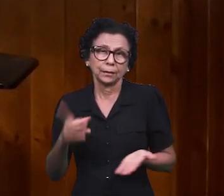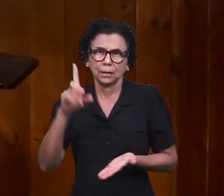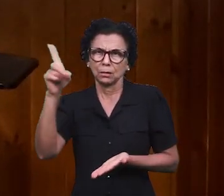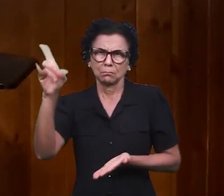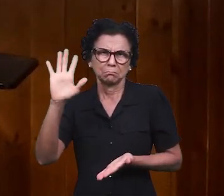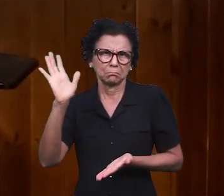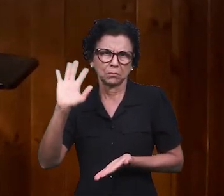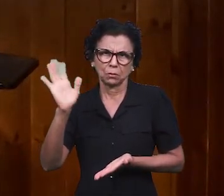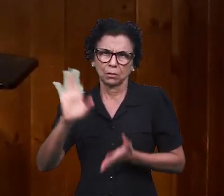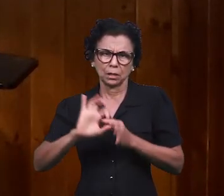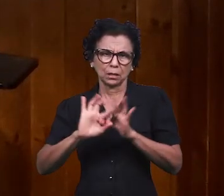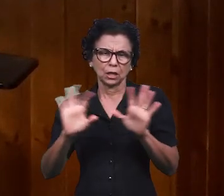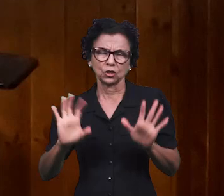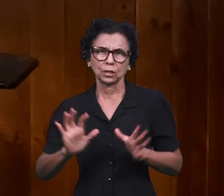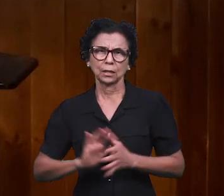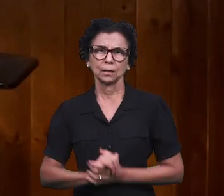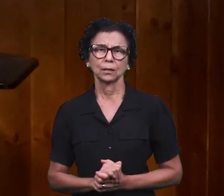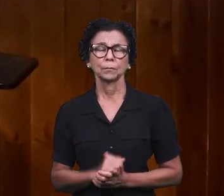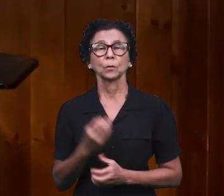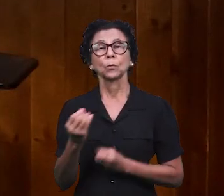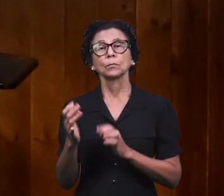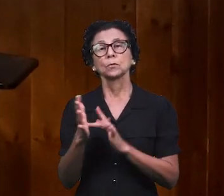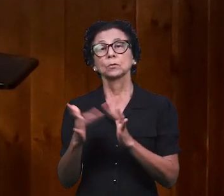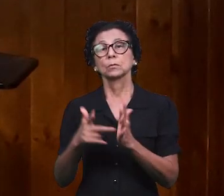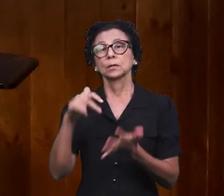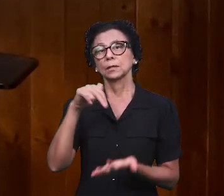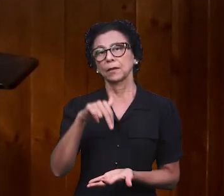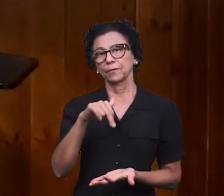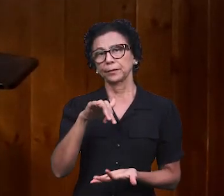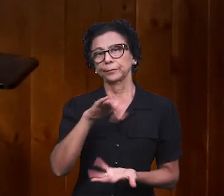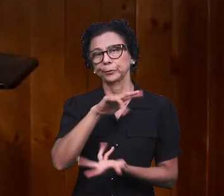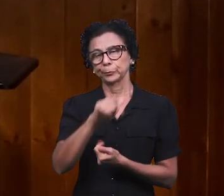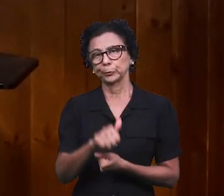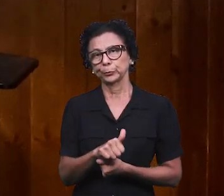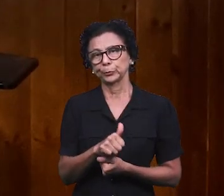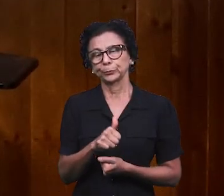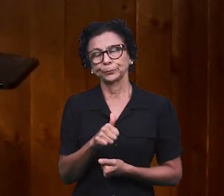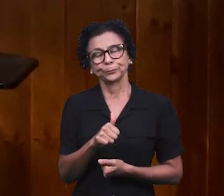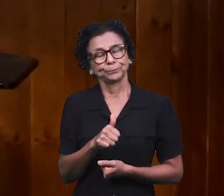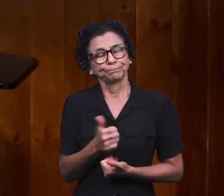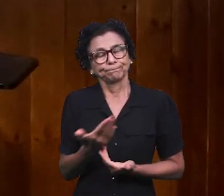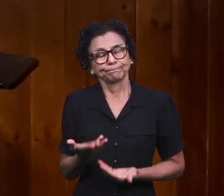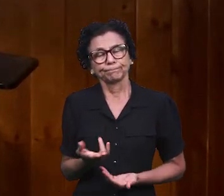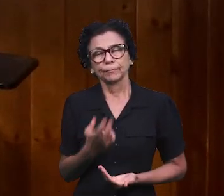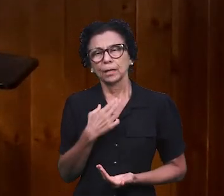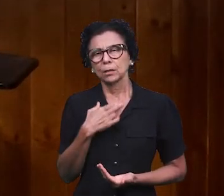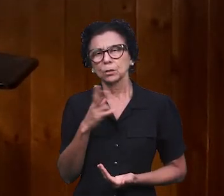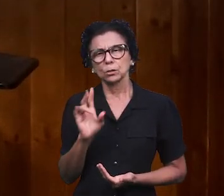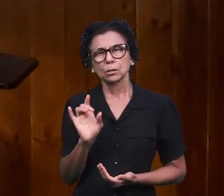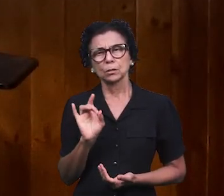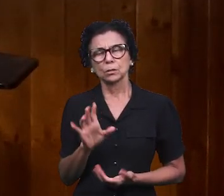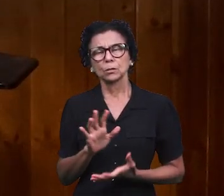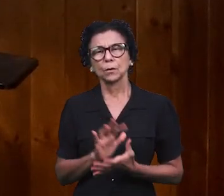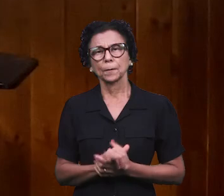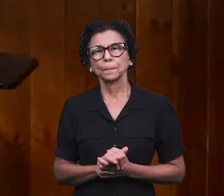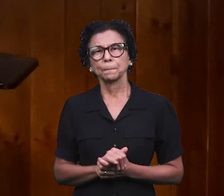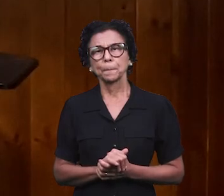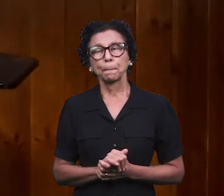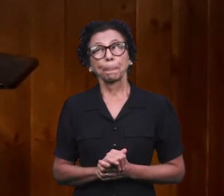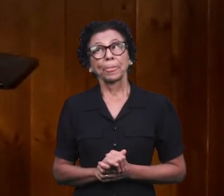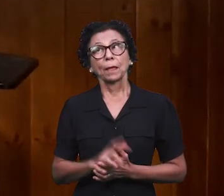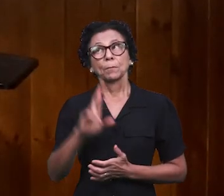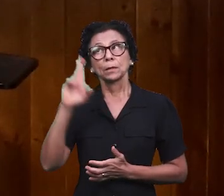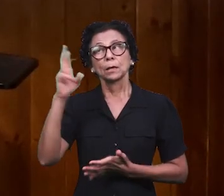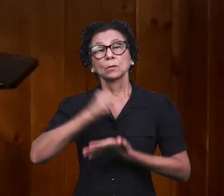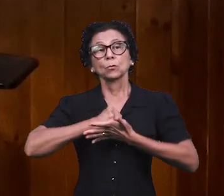Senhor Jesus não viria até nós. Mas é um significado muito interessante, a providência de Deus, o socorro de